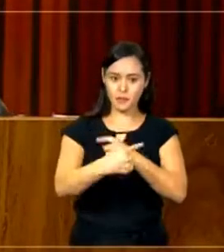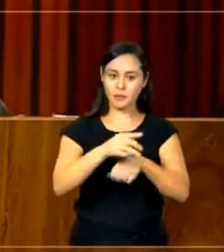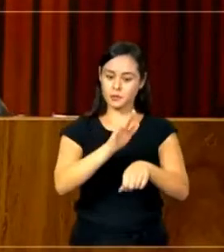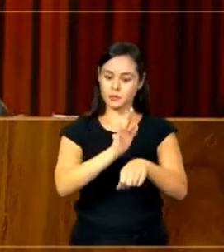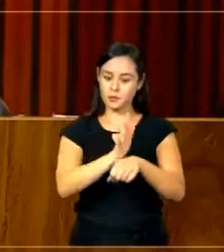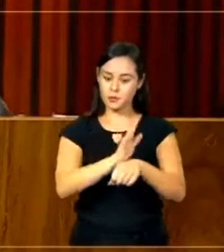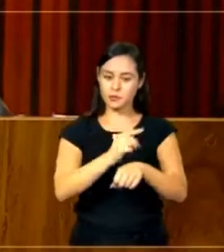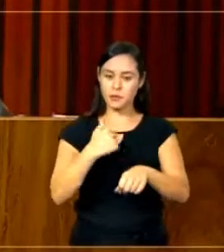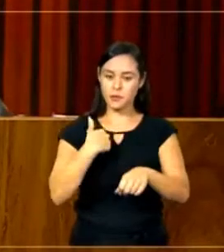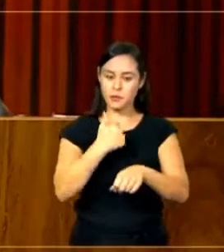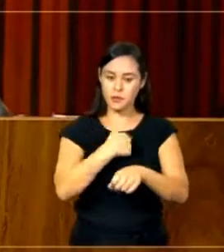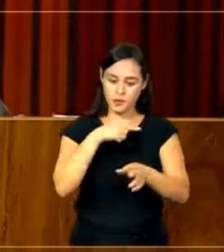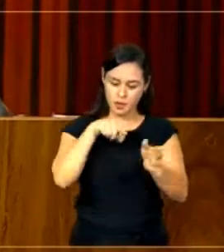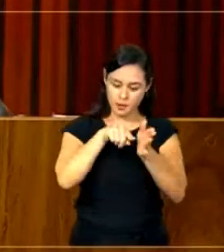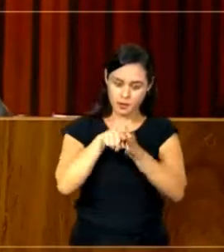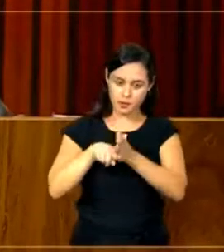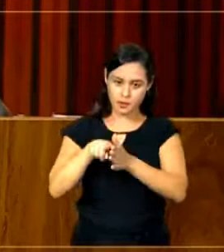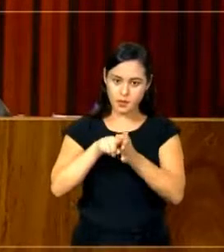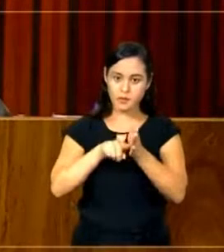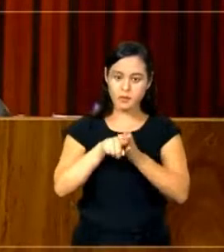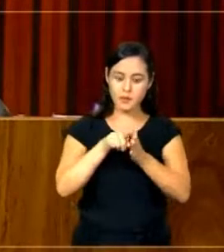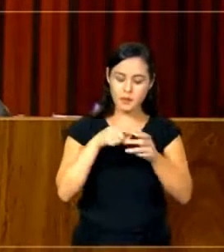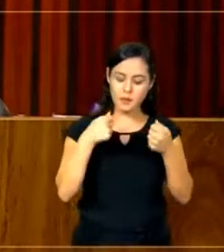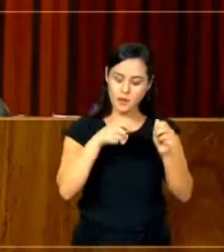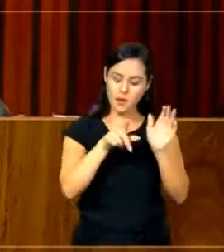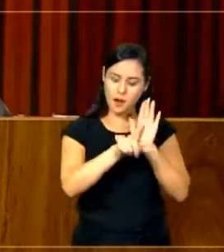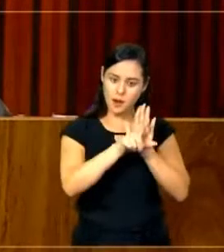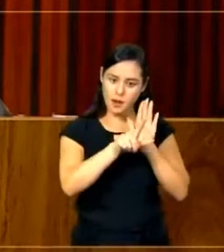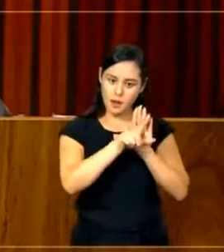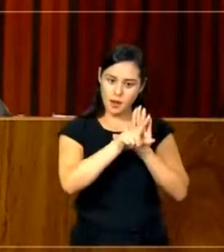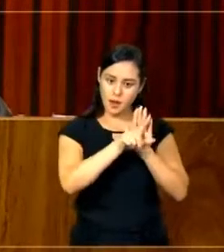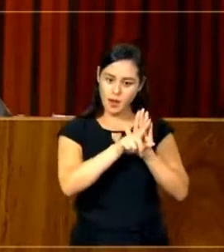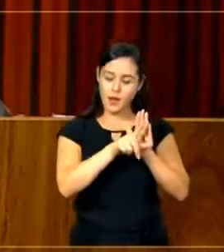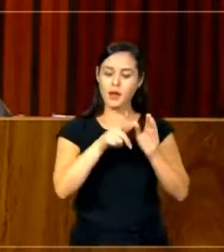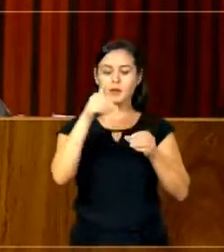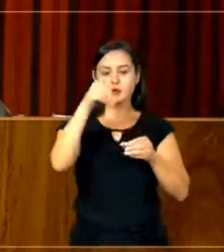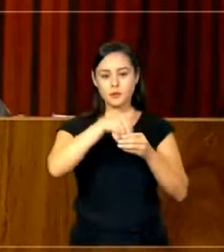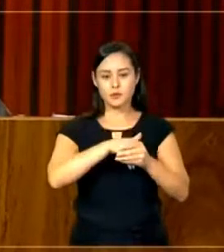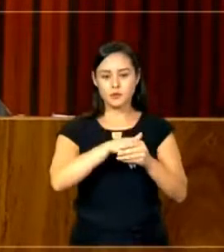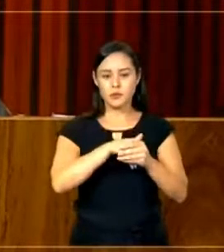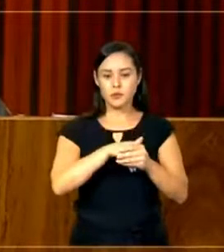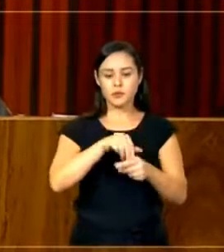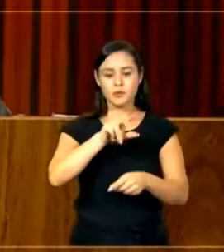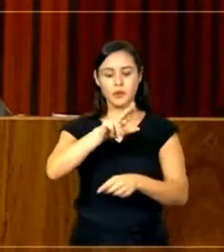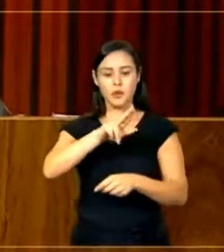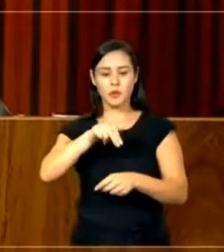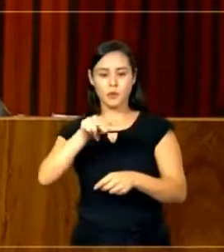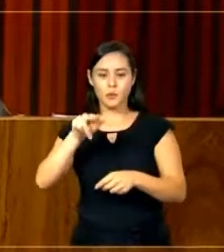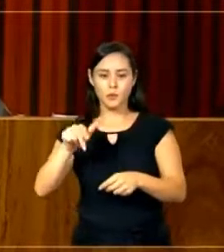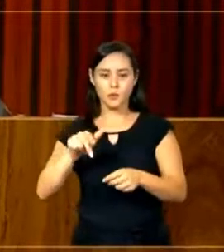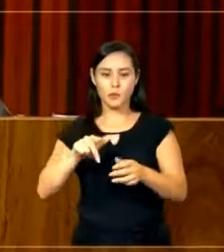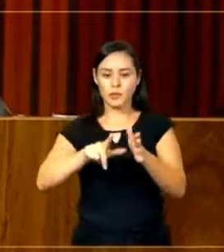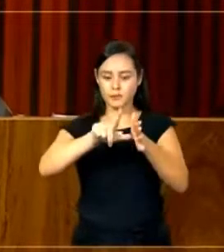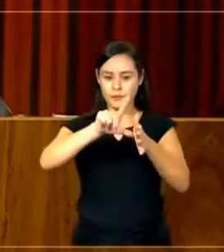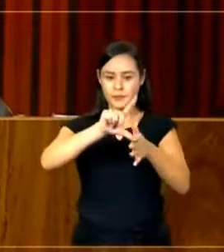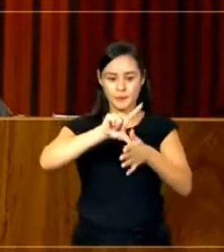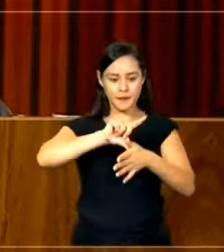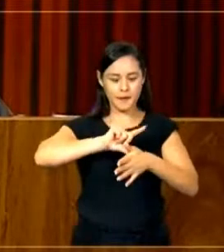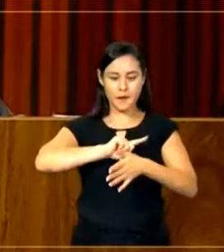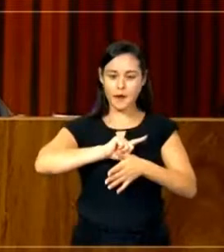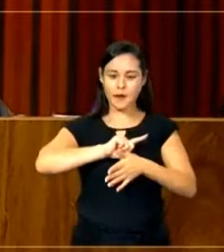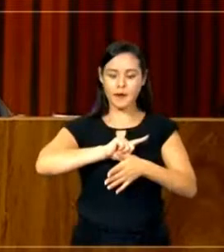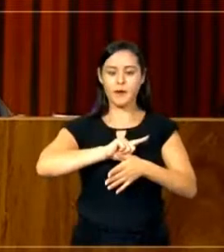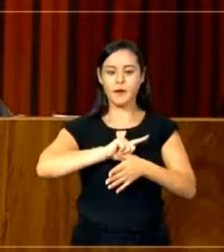o fato sob o rigor da legislação eleitoral, jamais de forma antecipada e prospectiva,